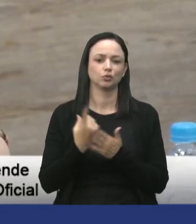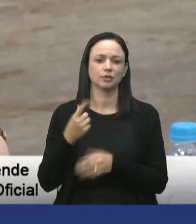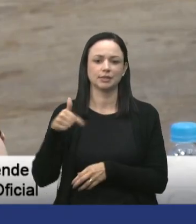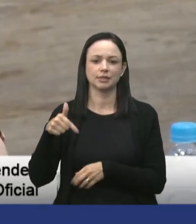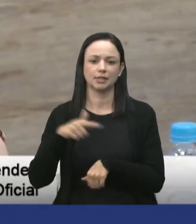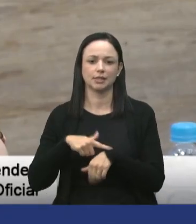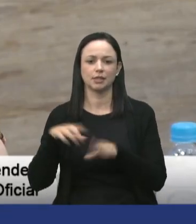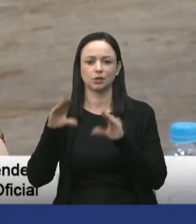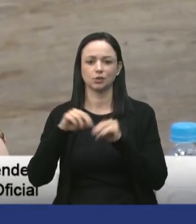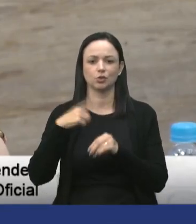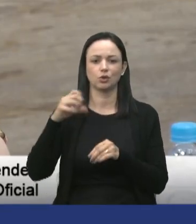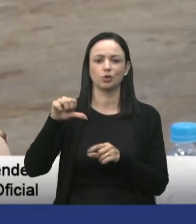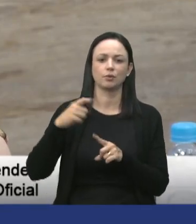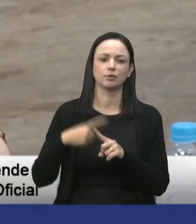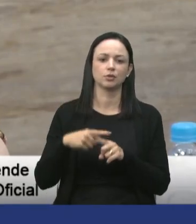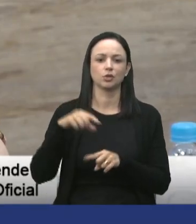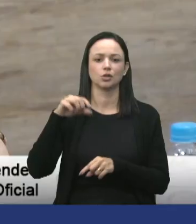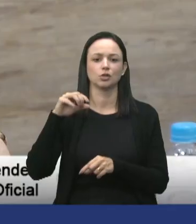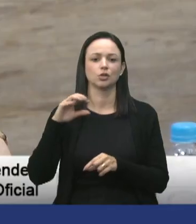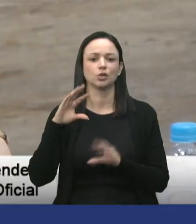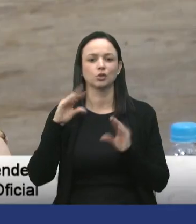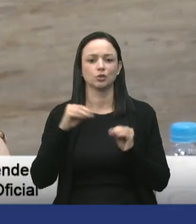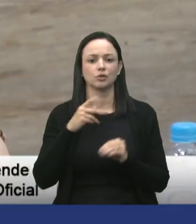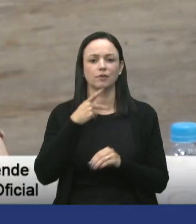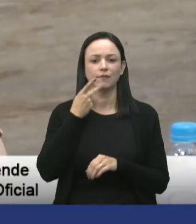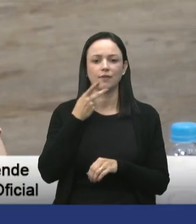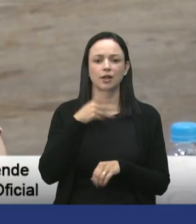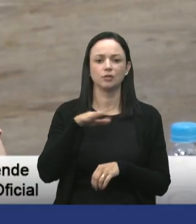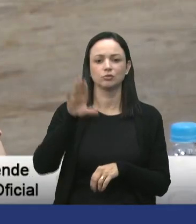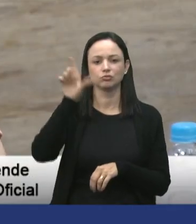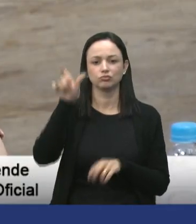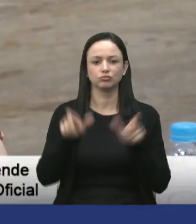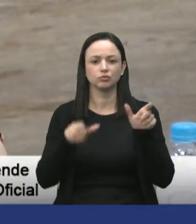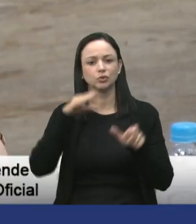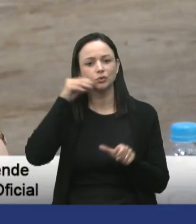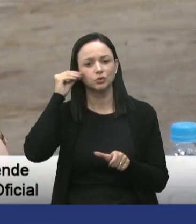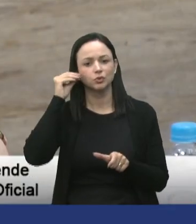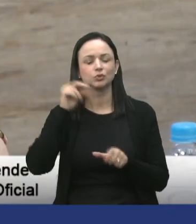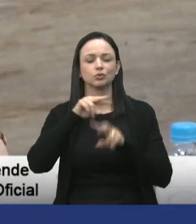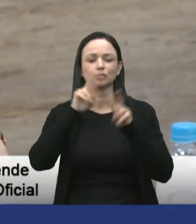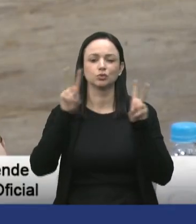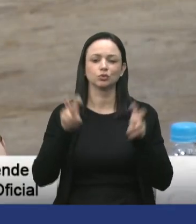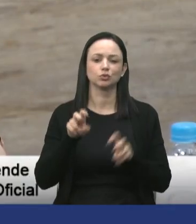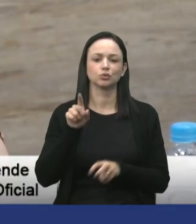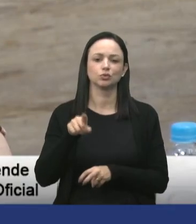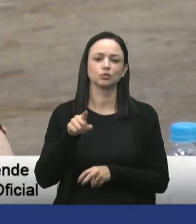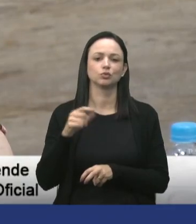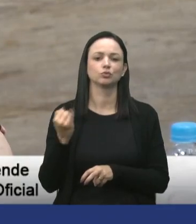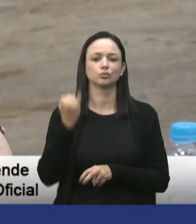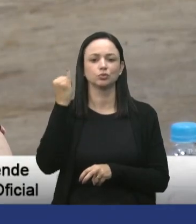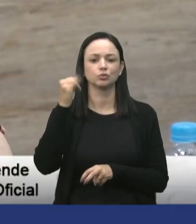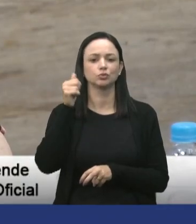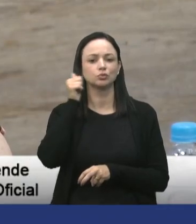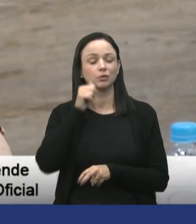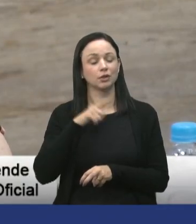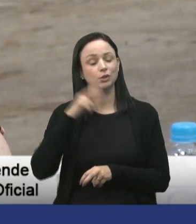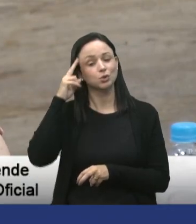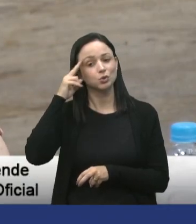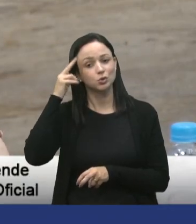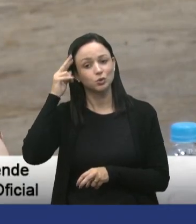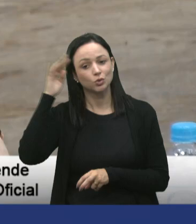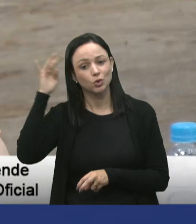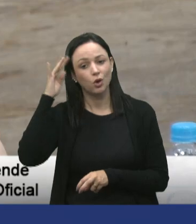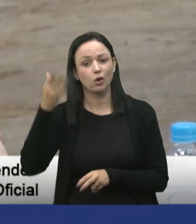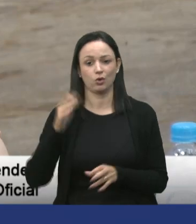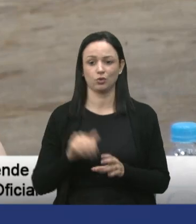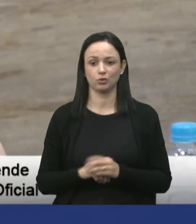uma às 9h30 da noite, eu fui em 2 escolas falar com adolescentes sobre isso, sobre a importância delas terem sonhos.